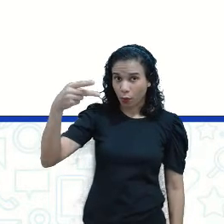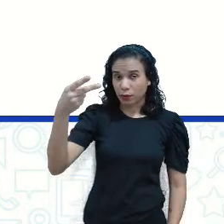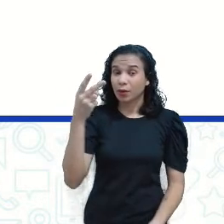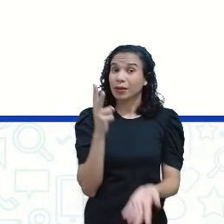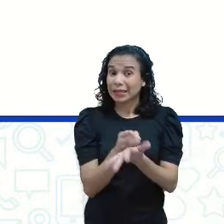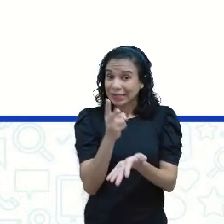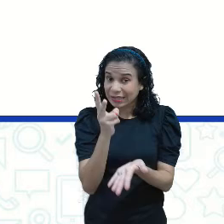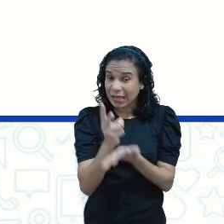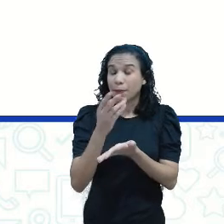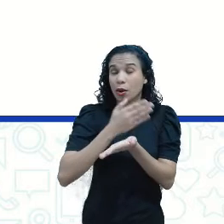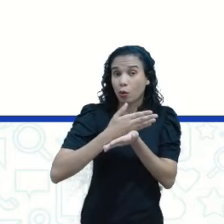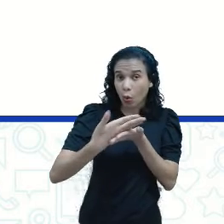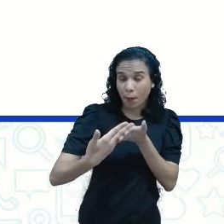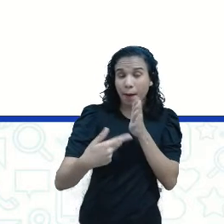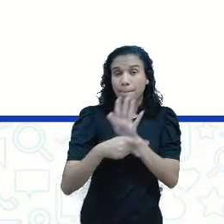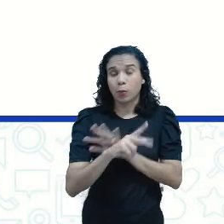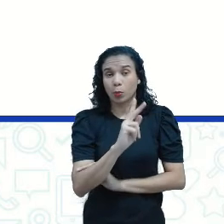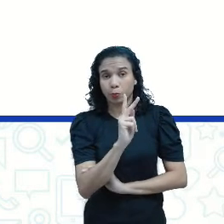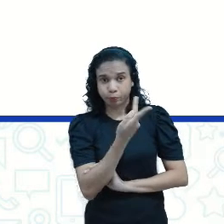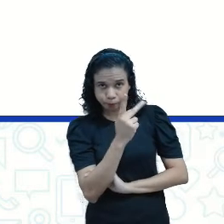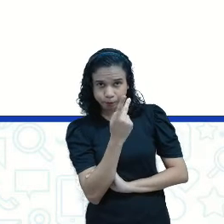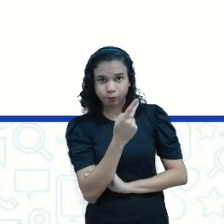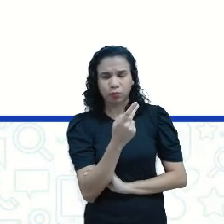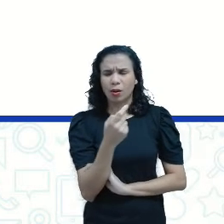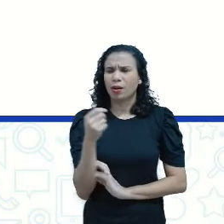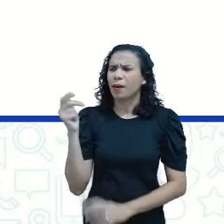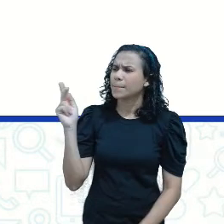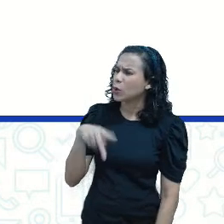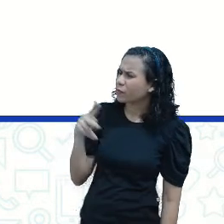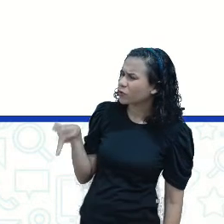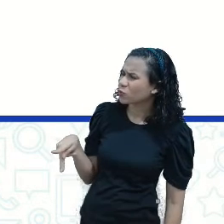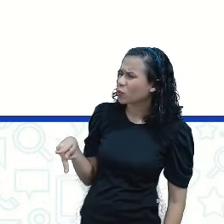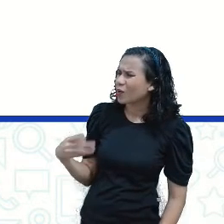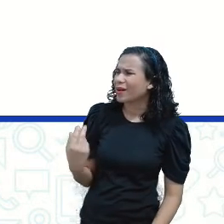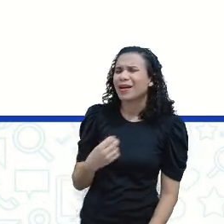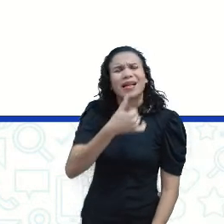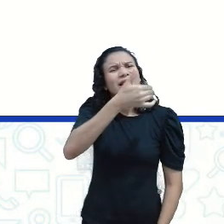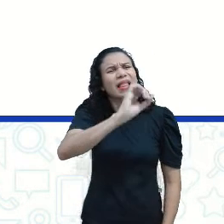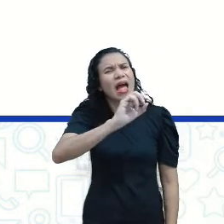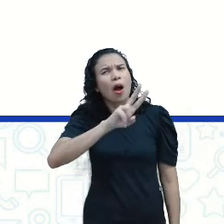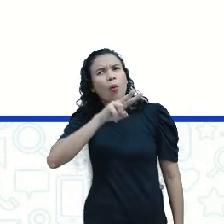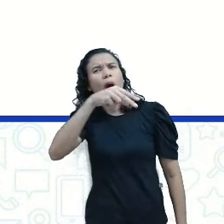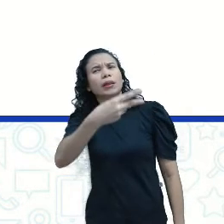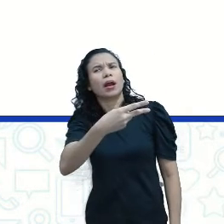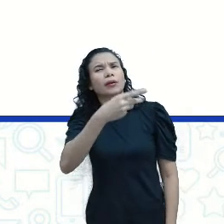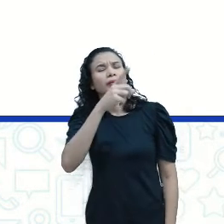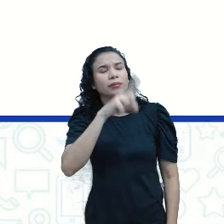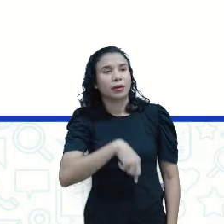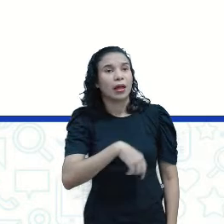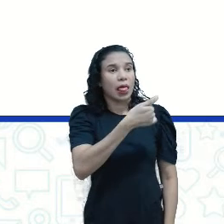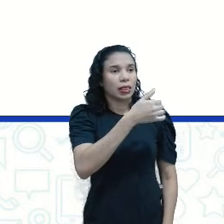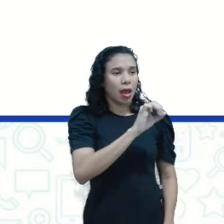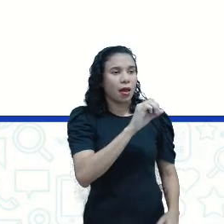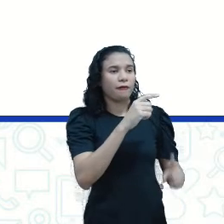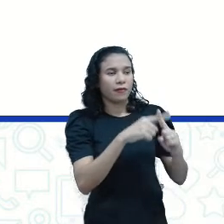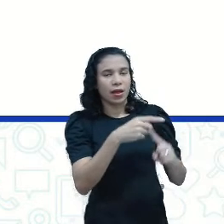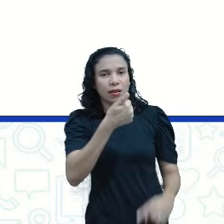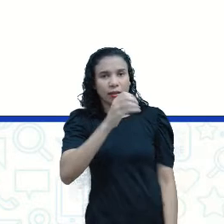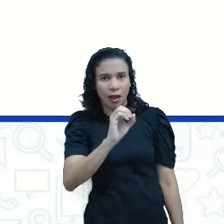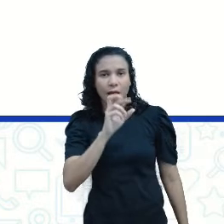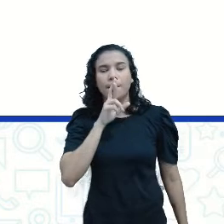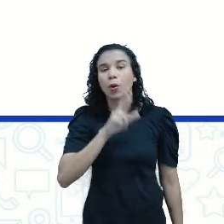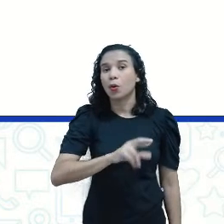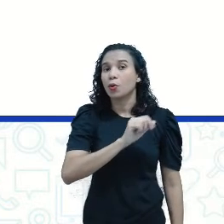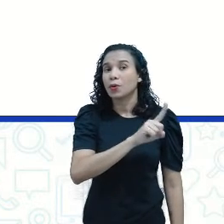com a hipotenusa. Ricardinho, quanto é 10 ao quadrado? 10 ao quadrado é 10 vezes 10, que é